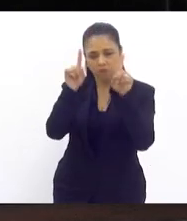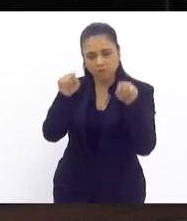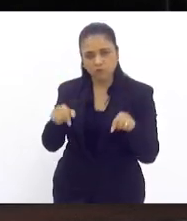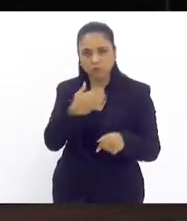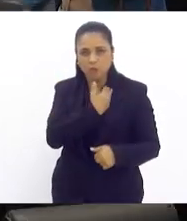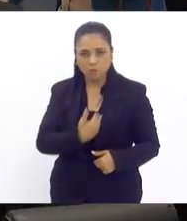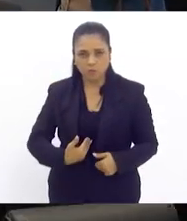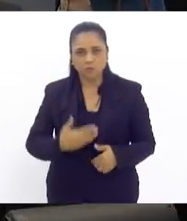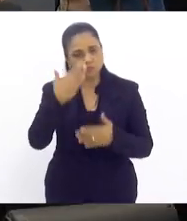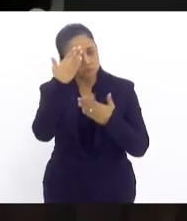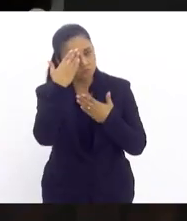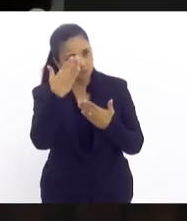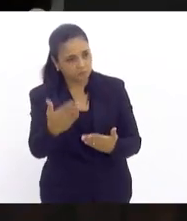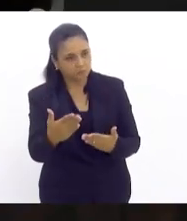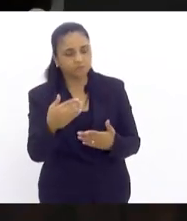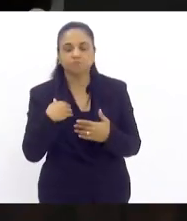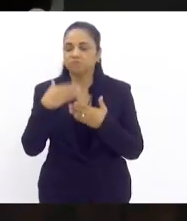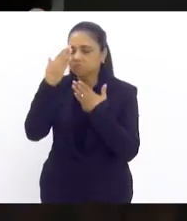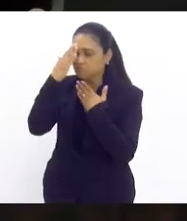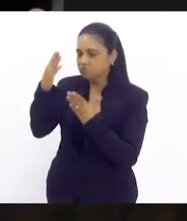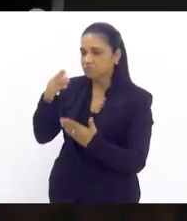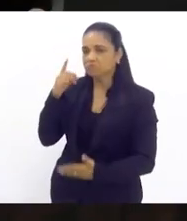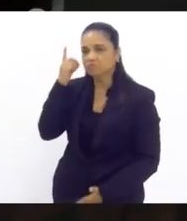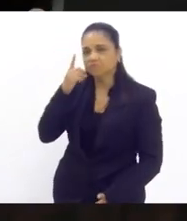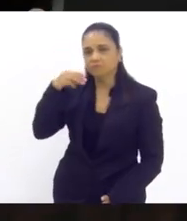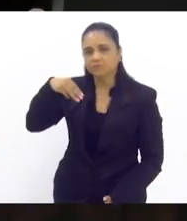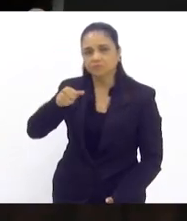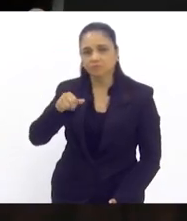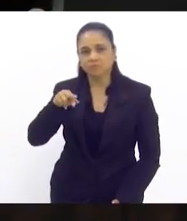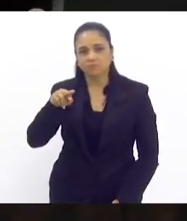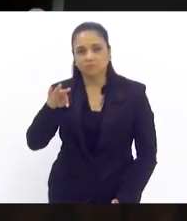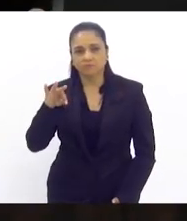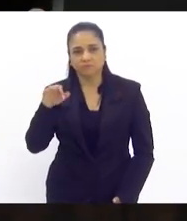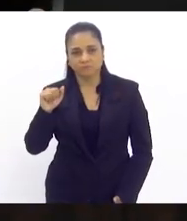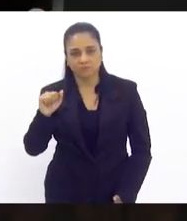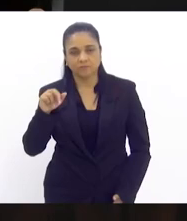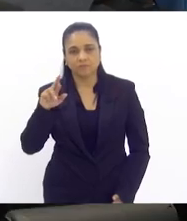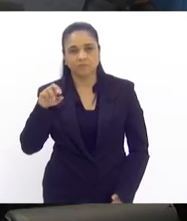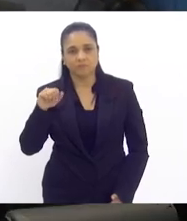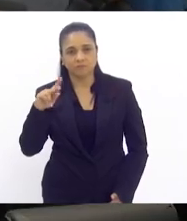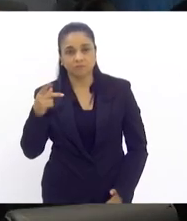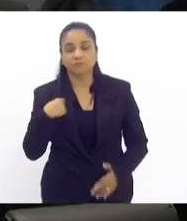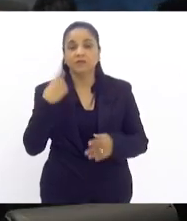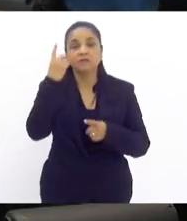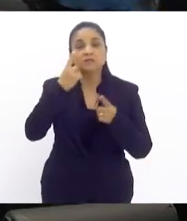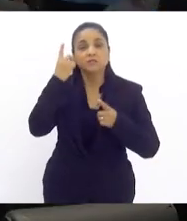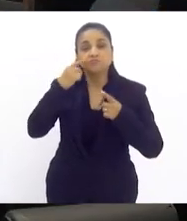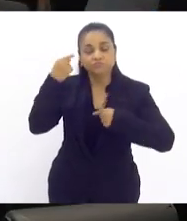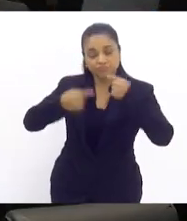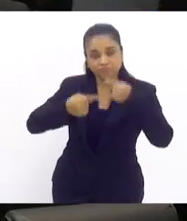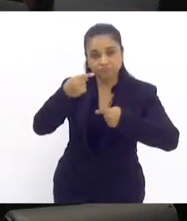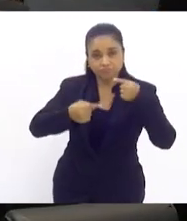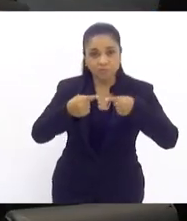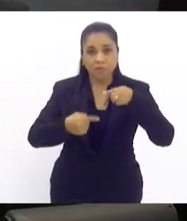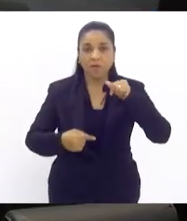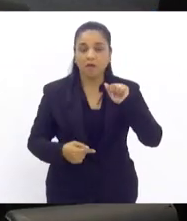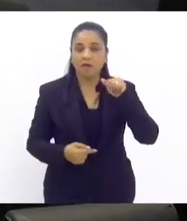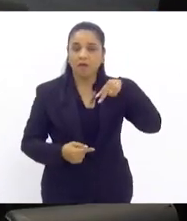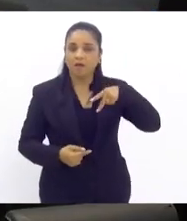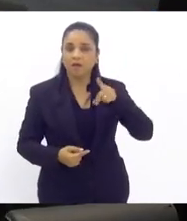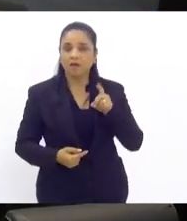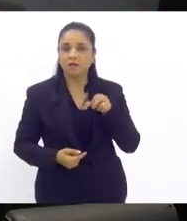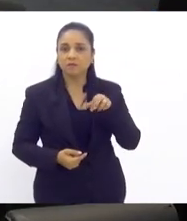obrigada. Obrigado, deputada Marta Rocha. Para discutir, deputado Anderson Moraes. Senhor presidente, boa tarde, demais colegas na